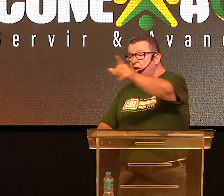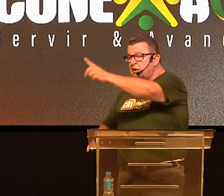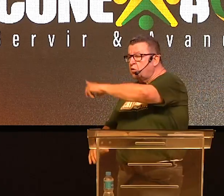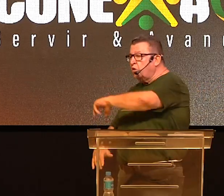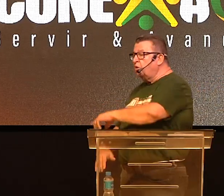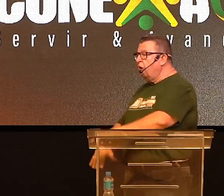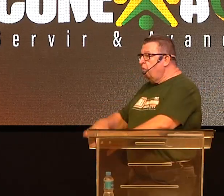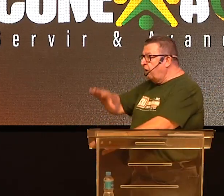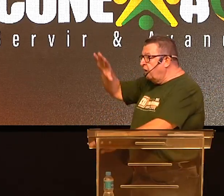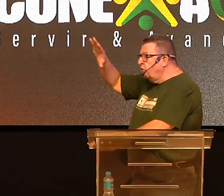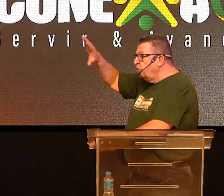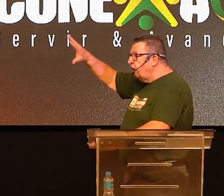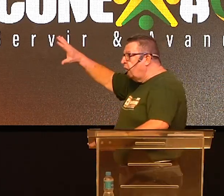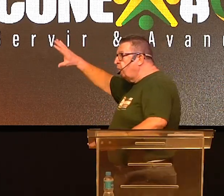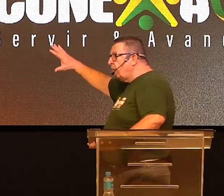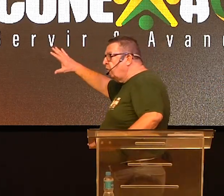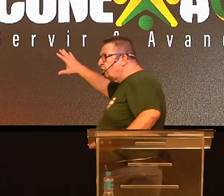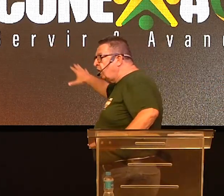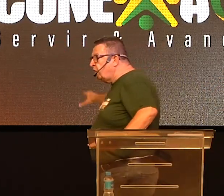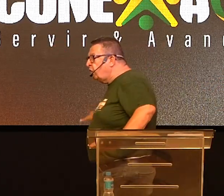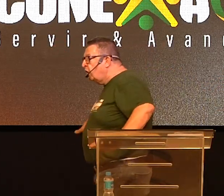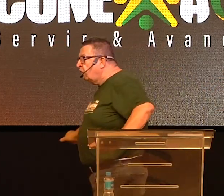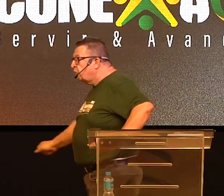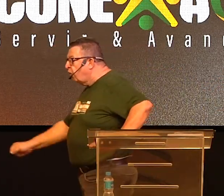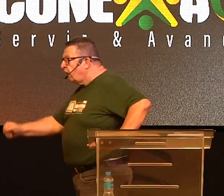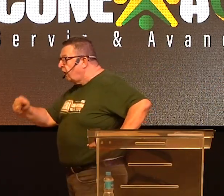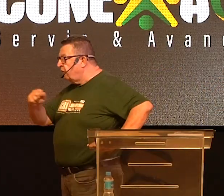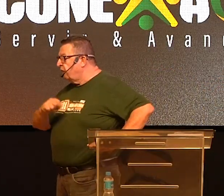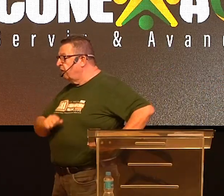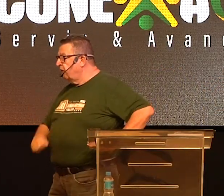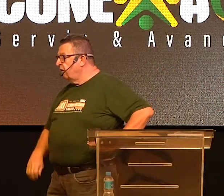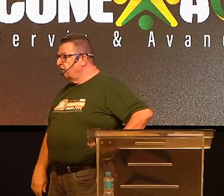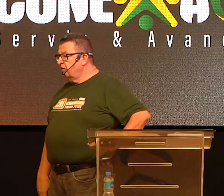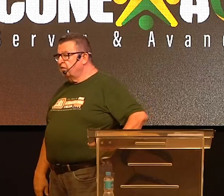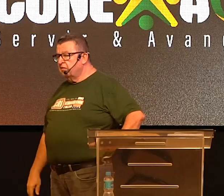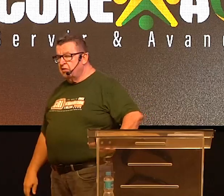pela cidade toda, pegando os diabos pelo chifre e jogando fora?